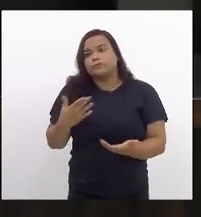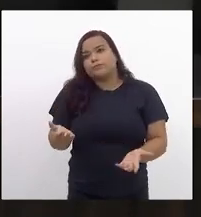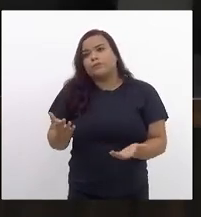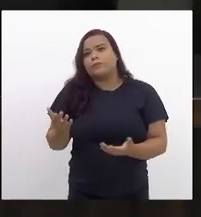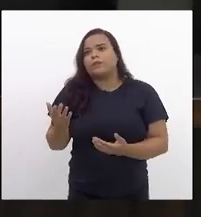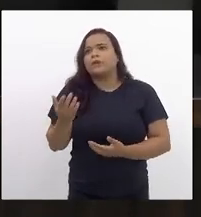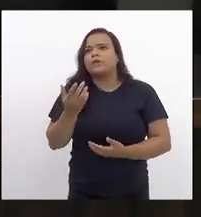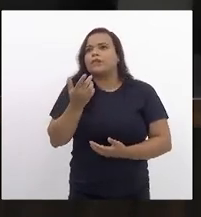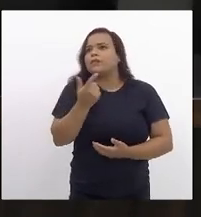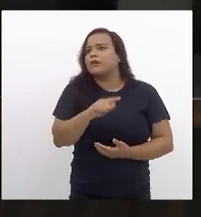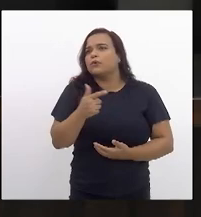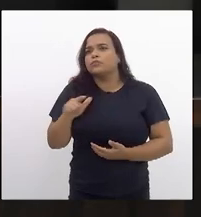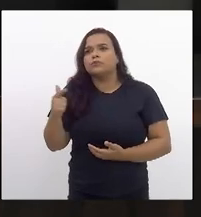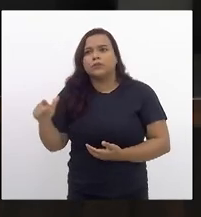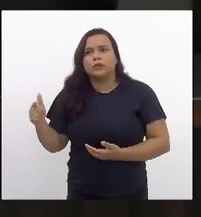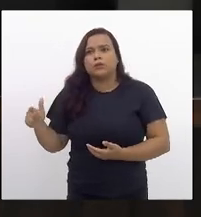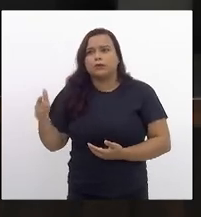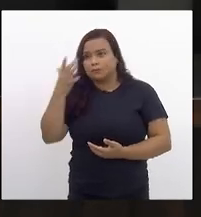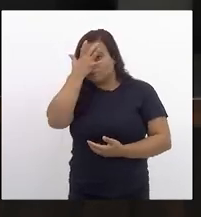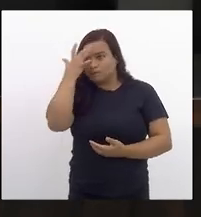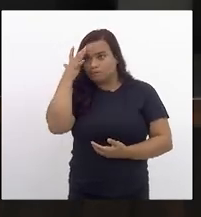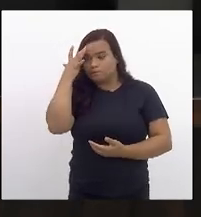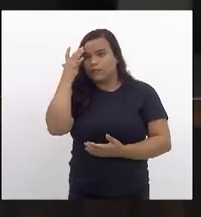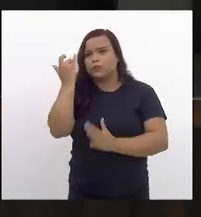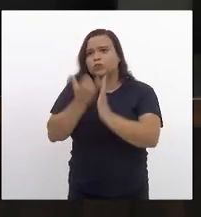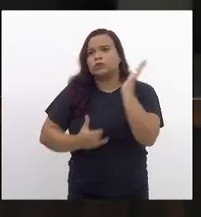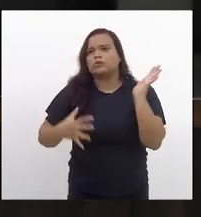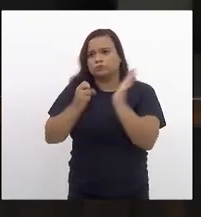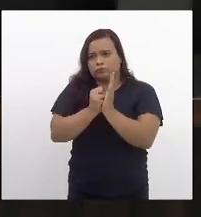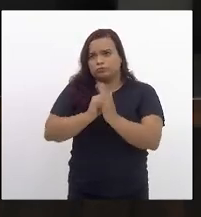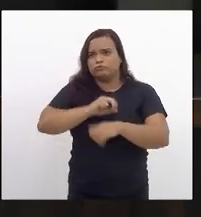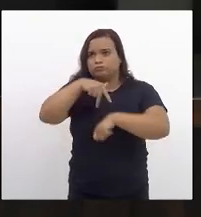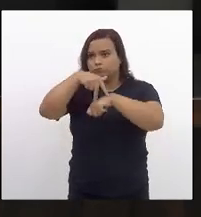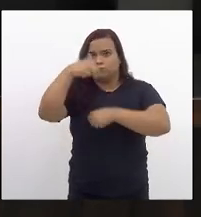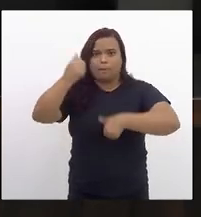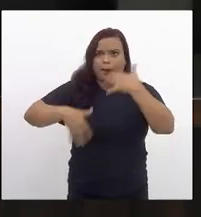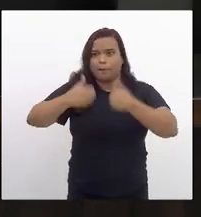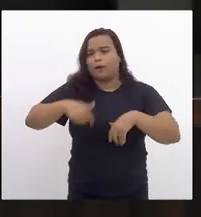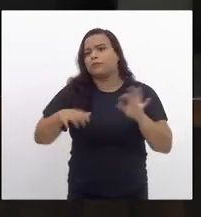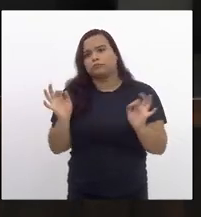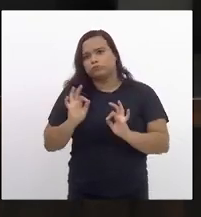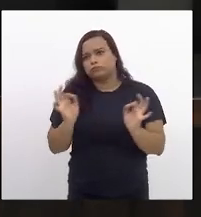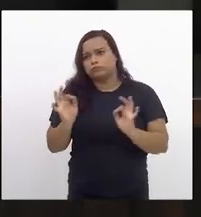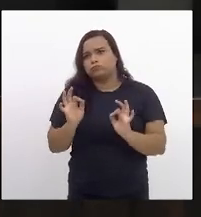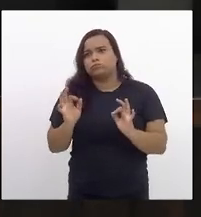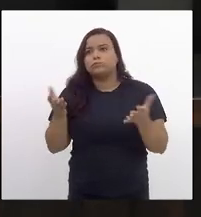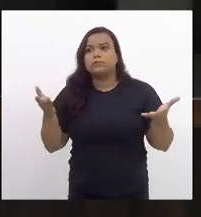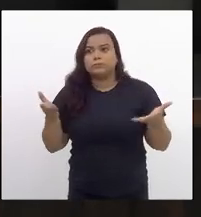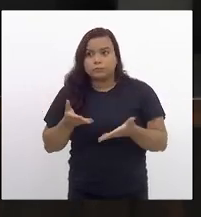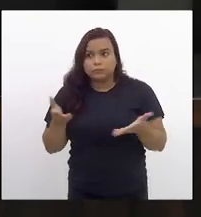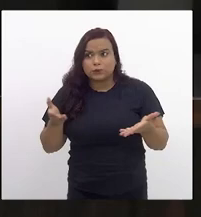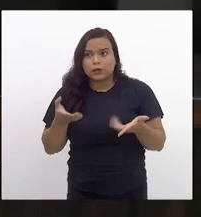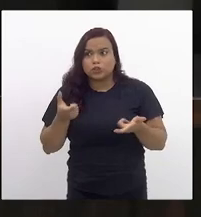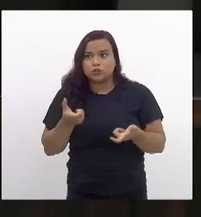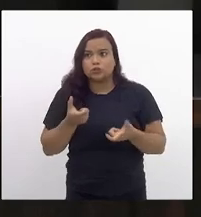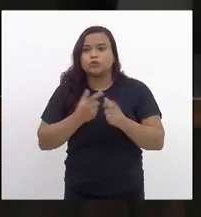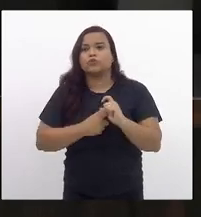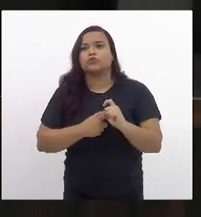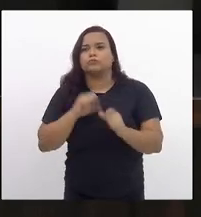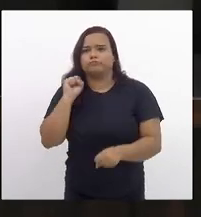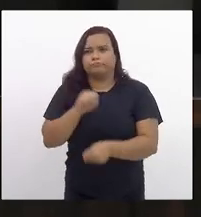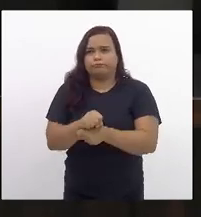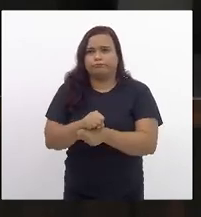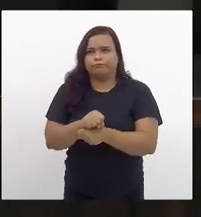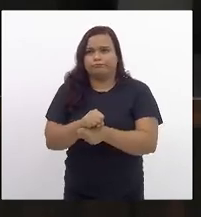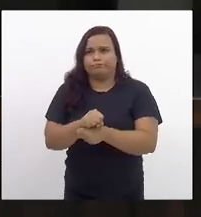havendo mais oradores inscritos está suspensa a